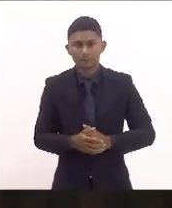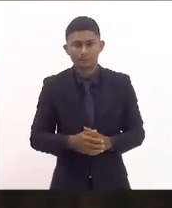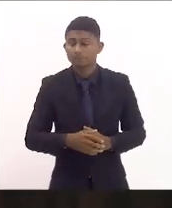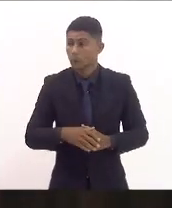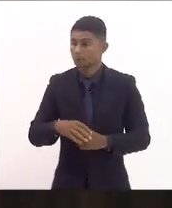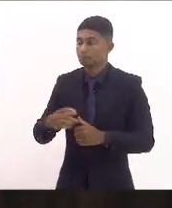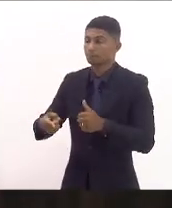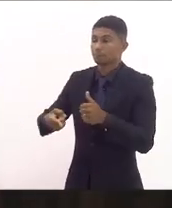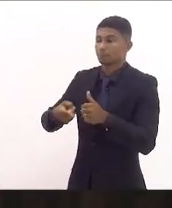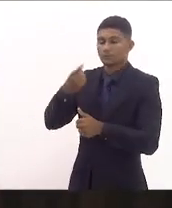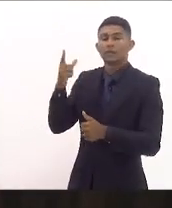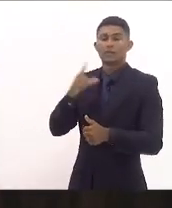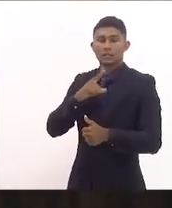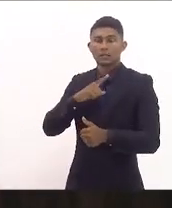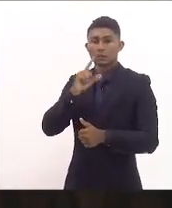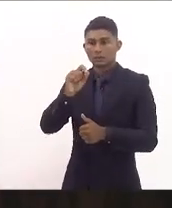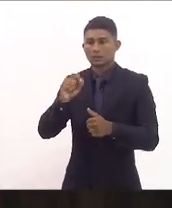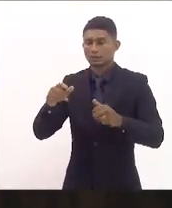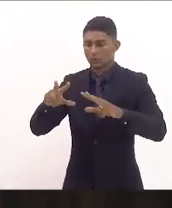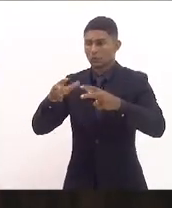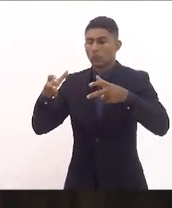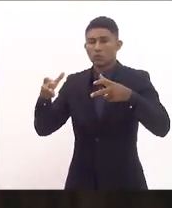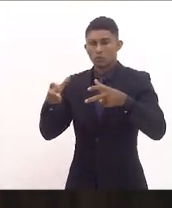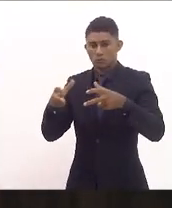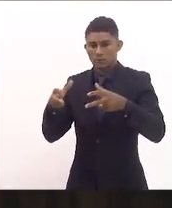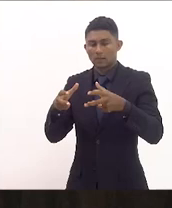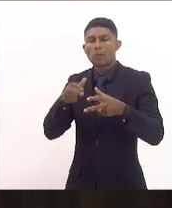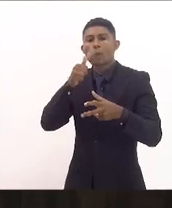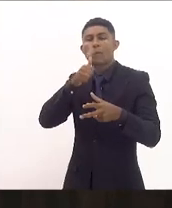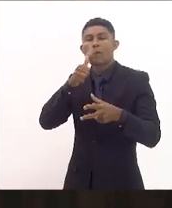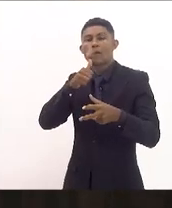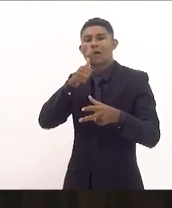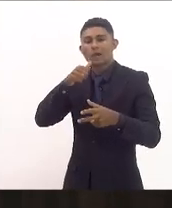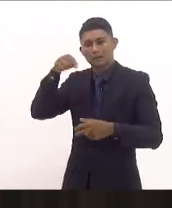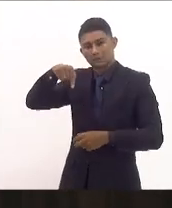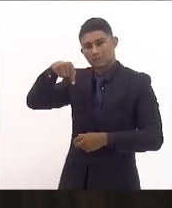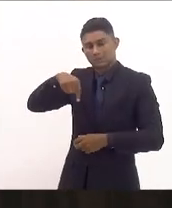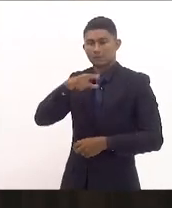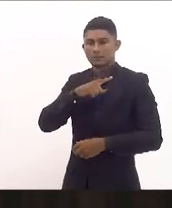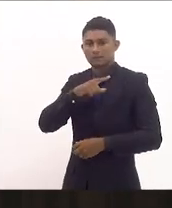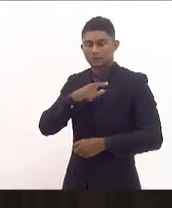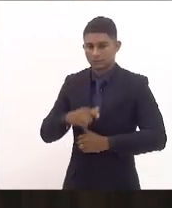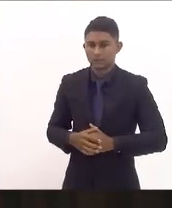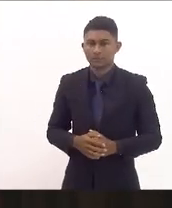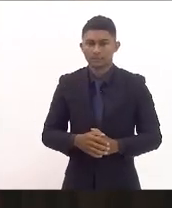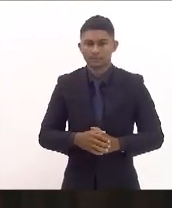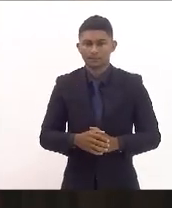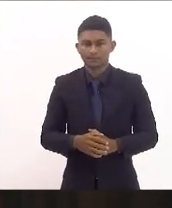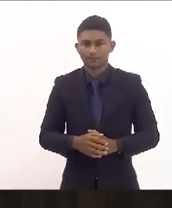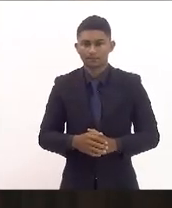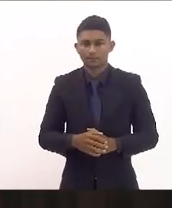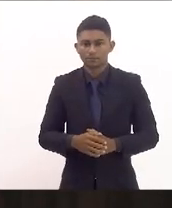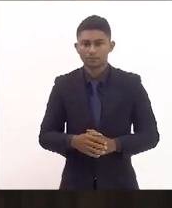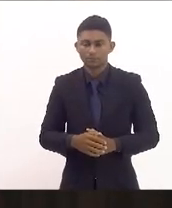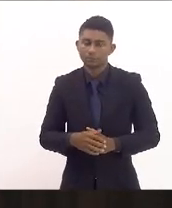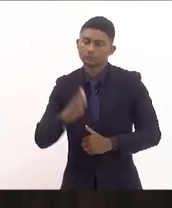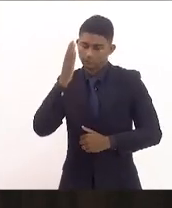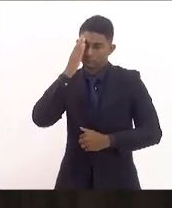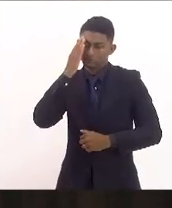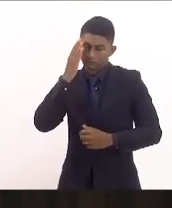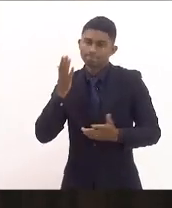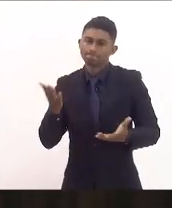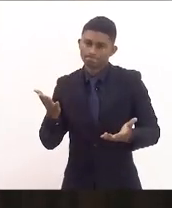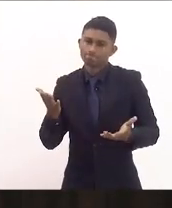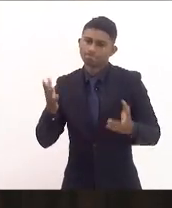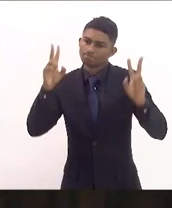primeiro nós temos a comissão permanente das mulheres E logicamente que a